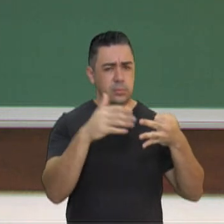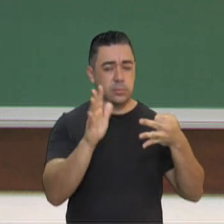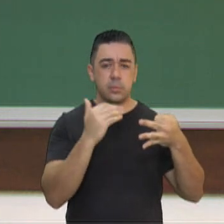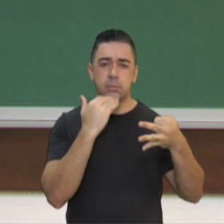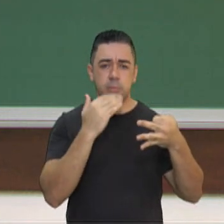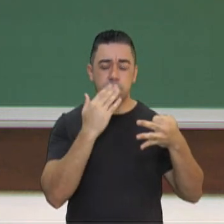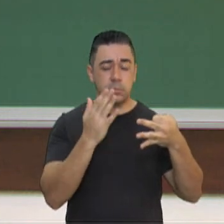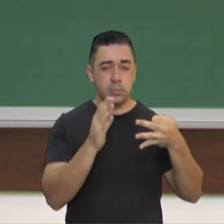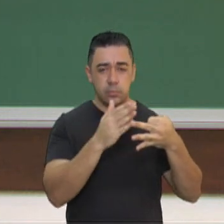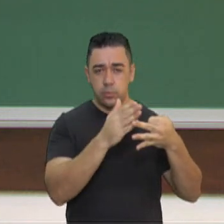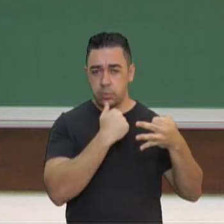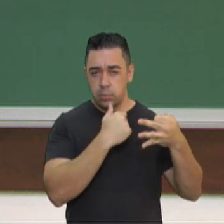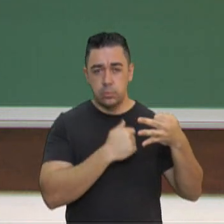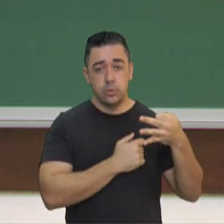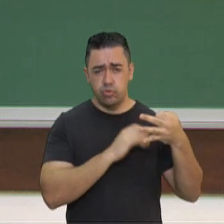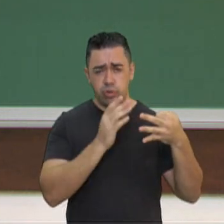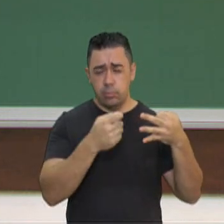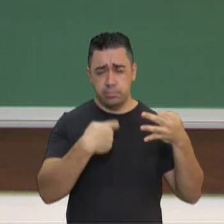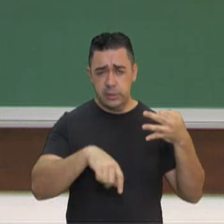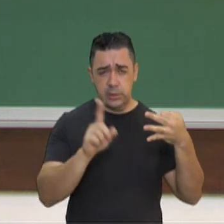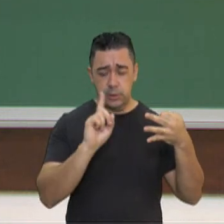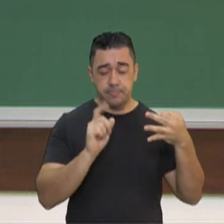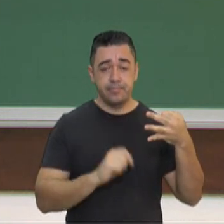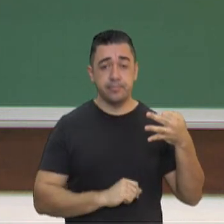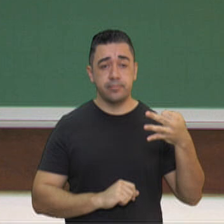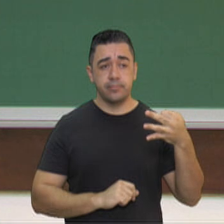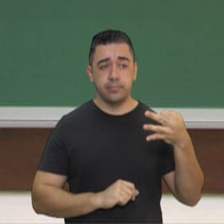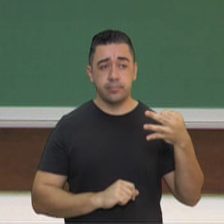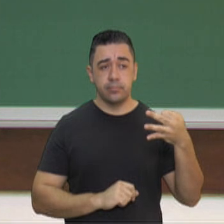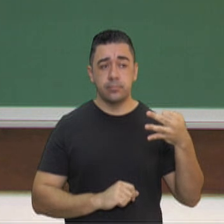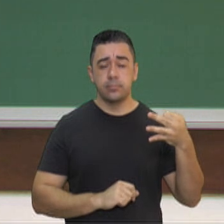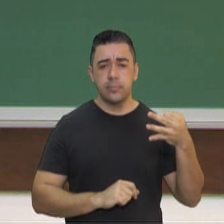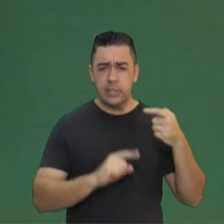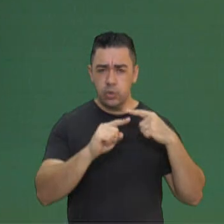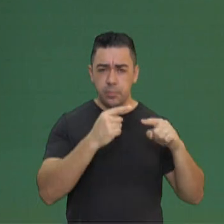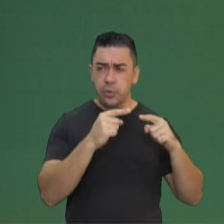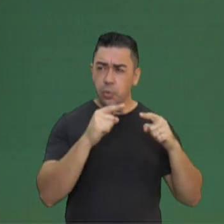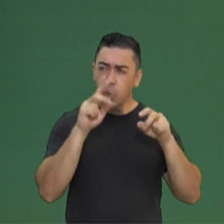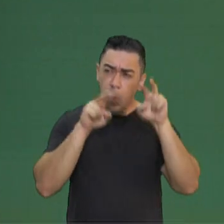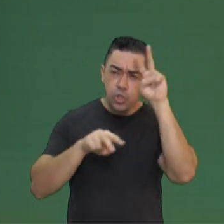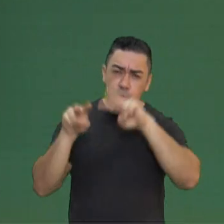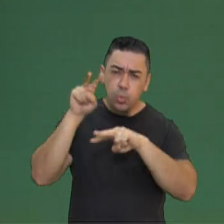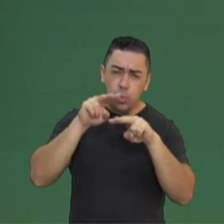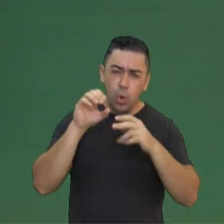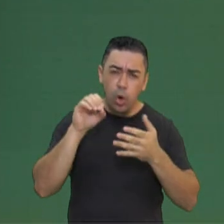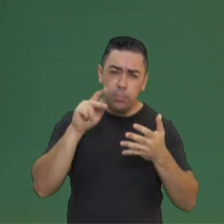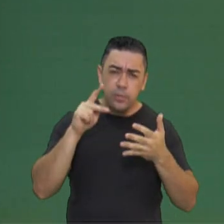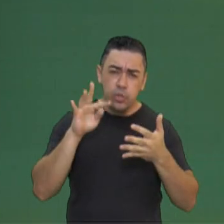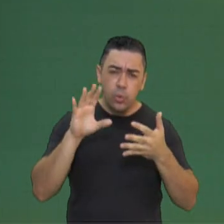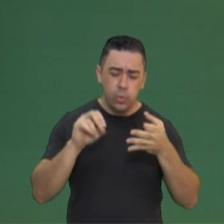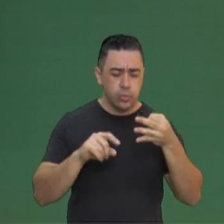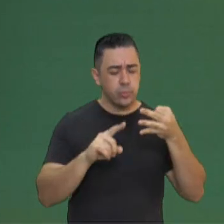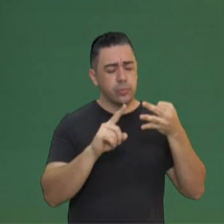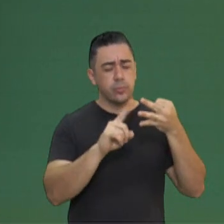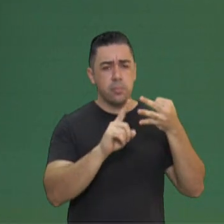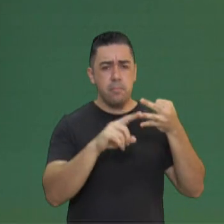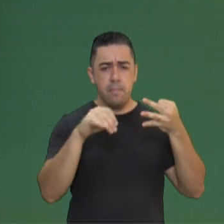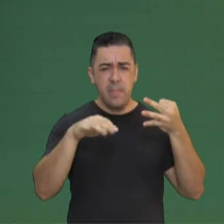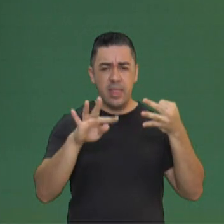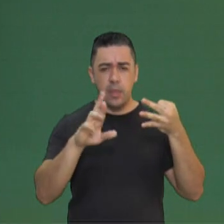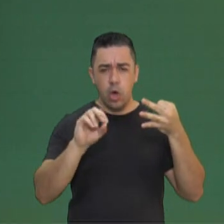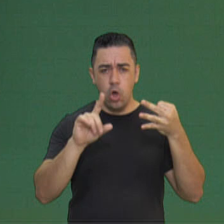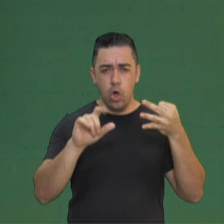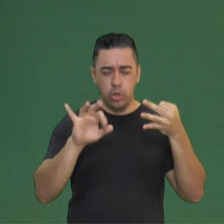ver, aquelas afirmativas, você já sabe que já pode excluir. Instrumentos ópticos, meteorológicos